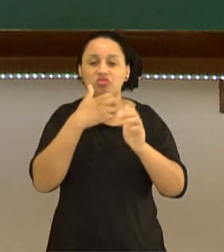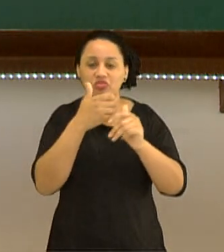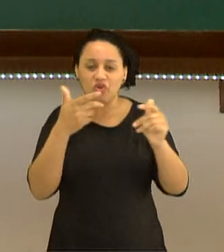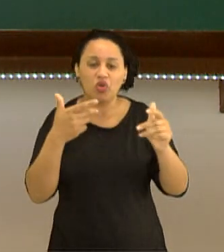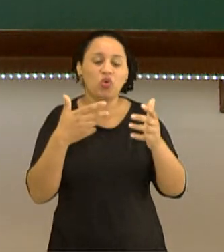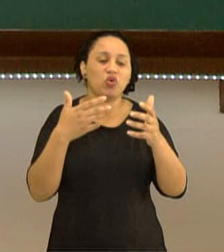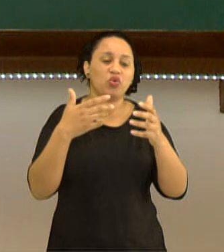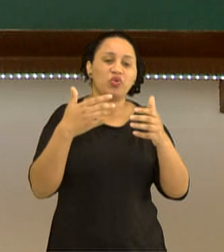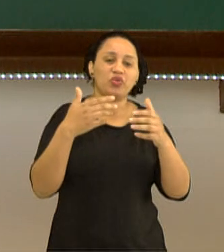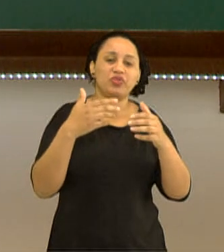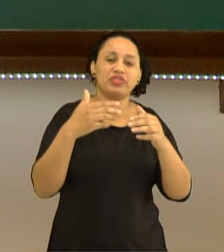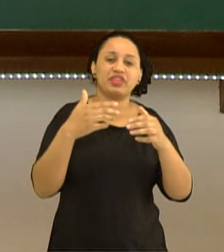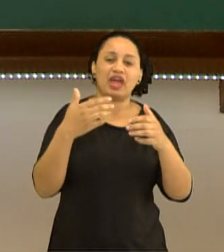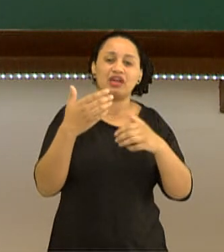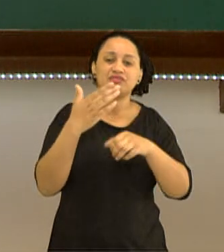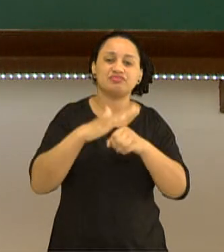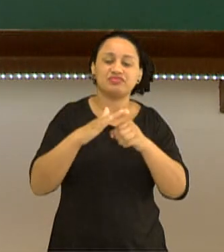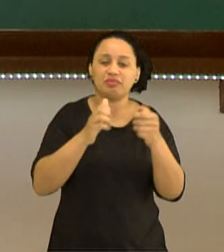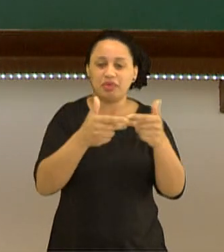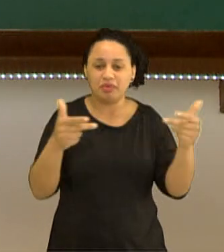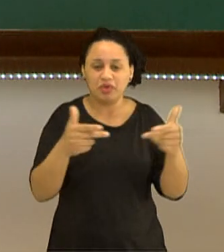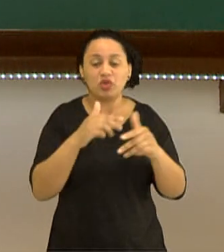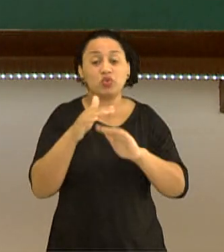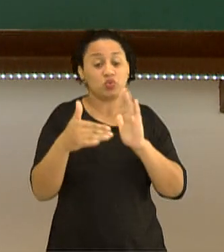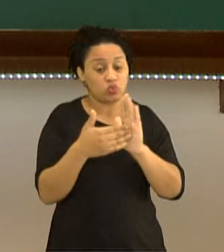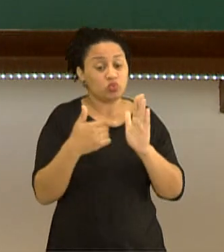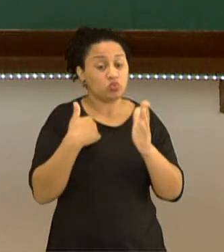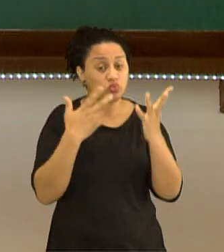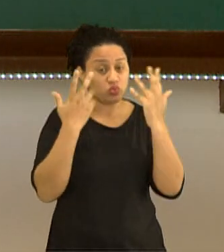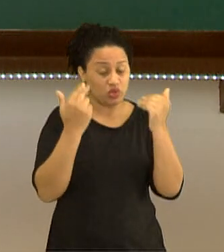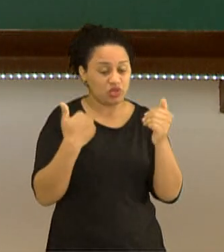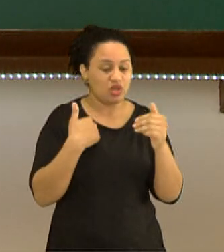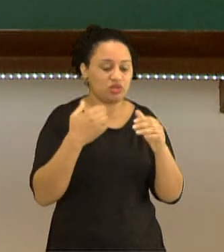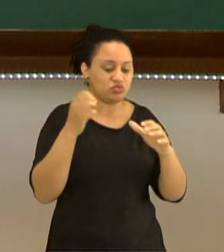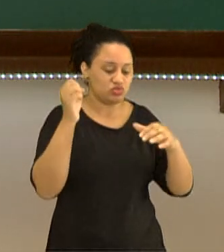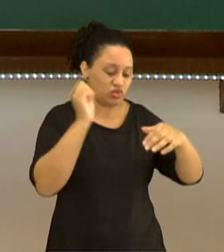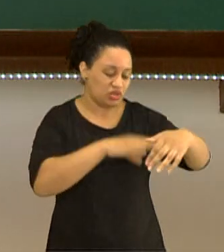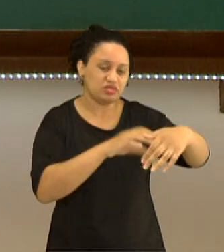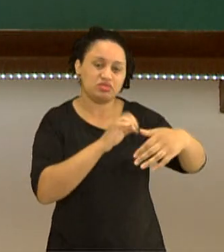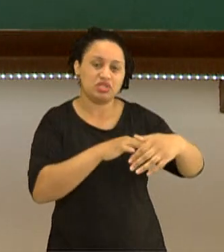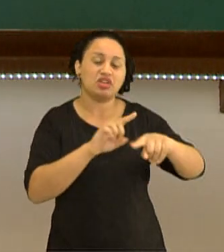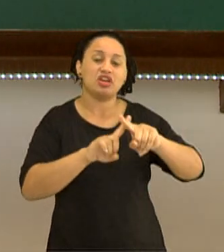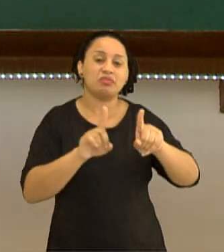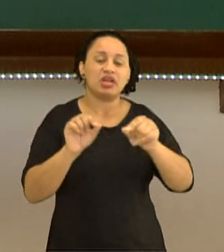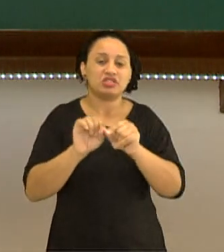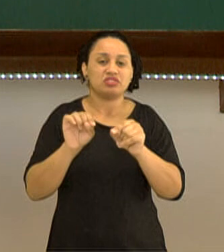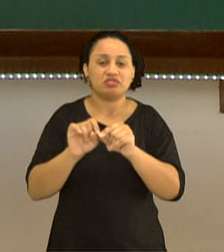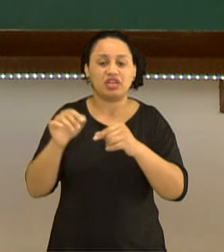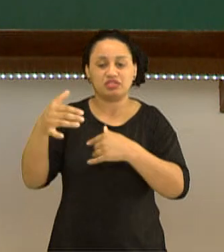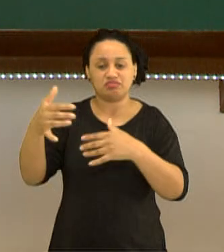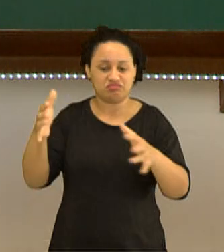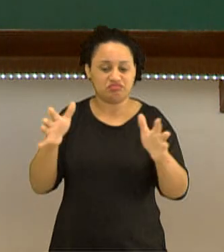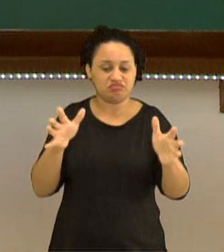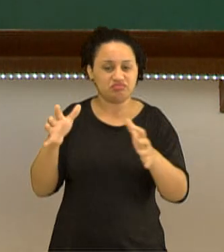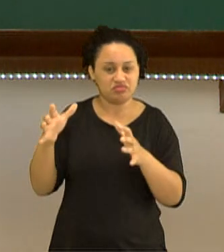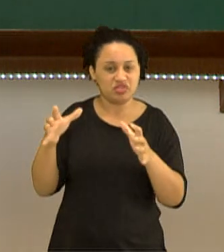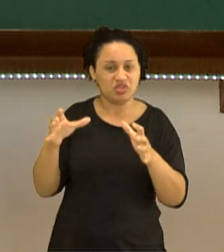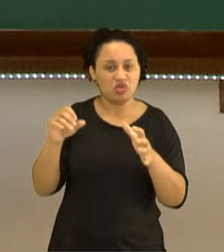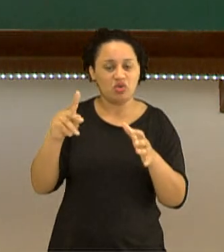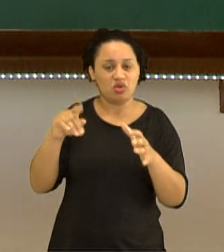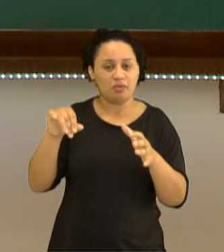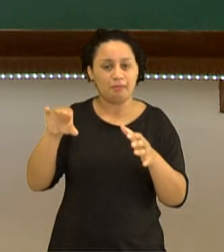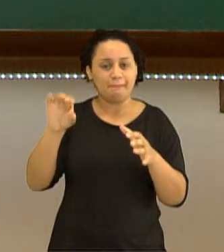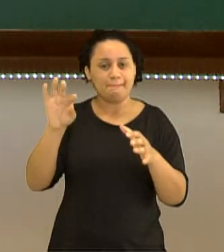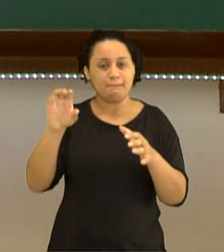de frutas, vegetais, tudo que é orgânico, e ao invés de jogar no lixo, fazer uma composteira. Olha aí, estamos misturando aqui nossa